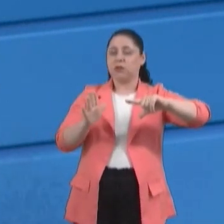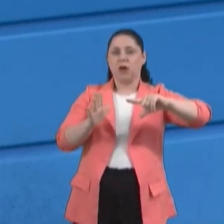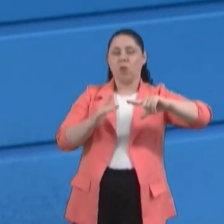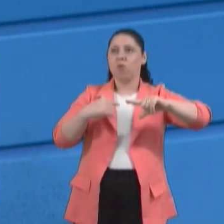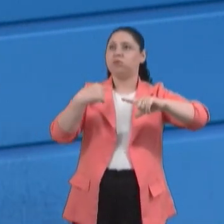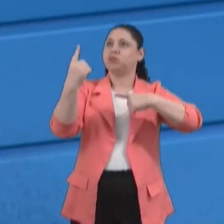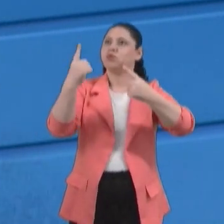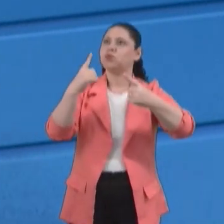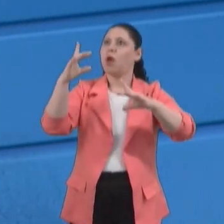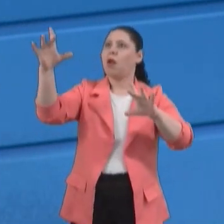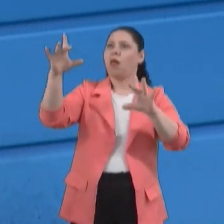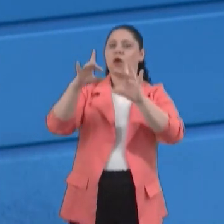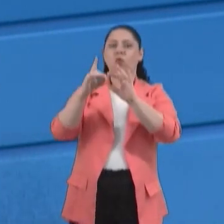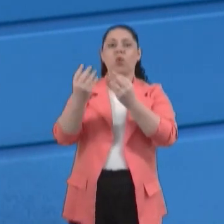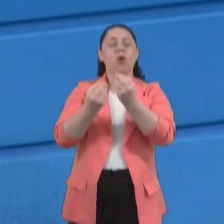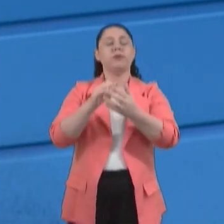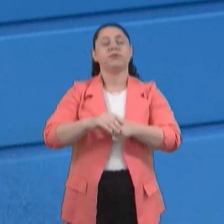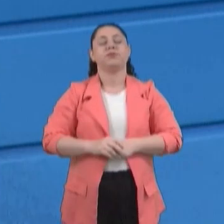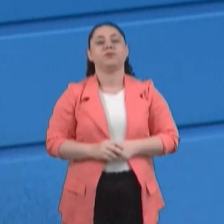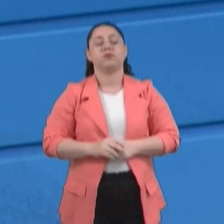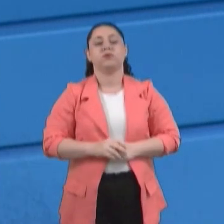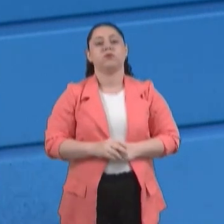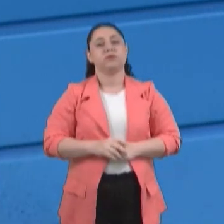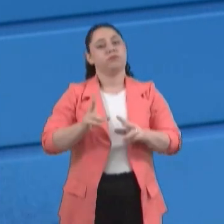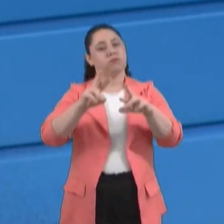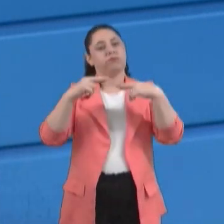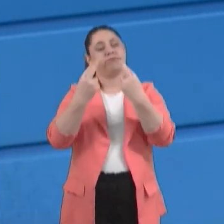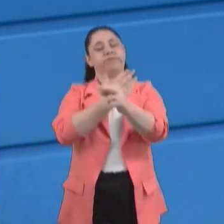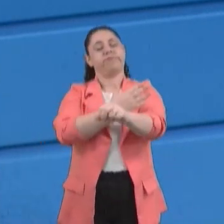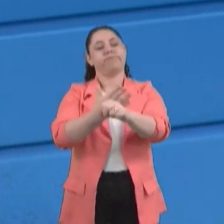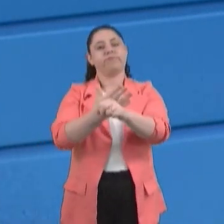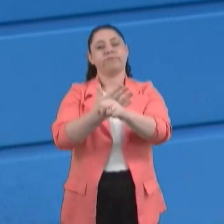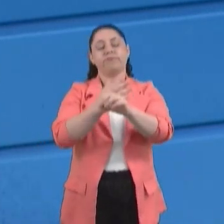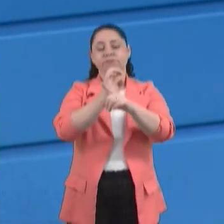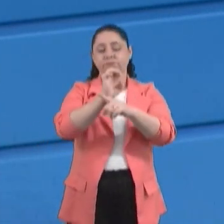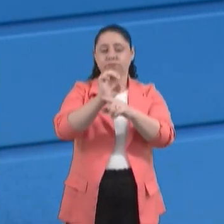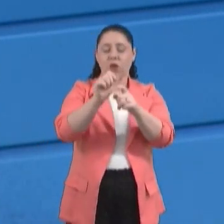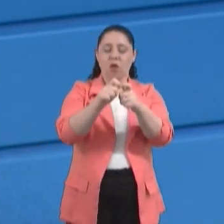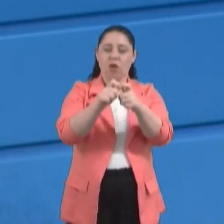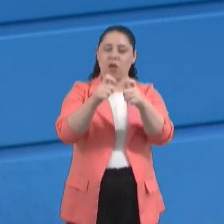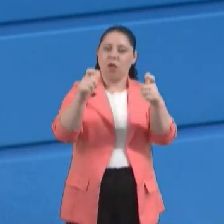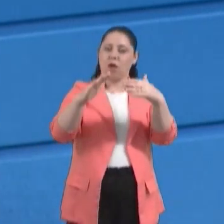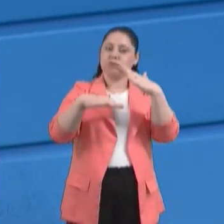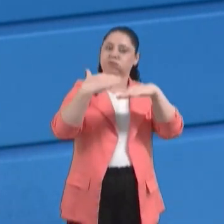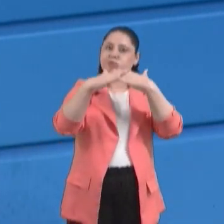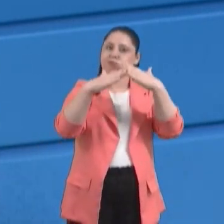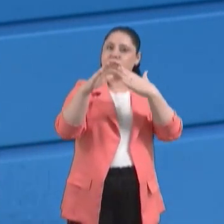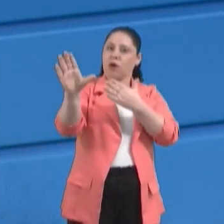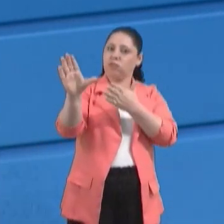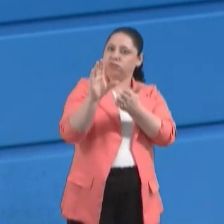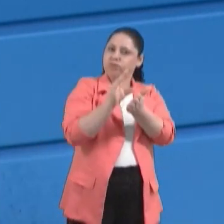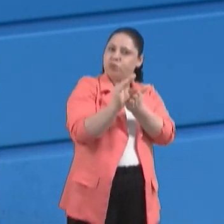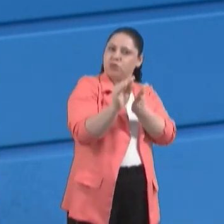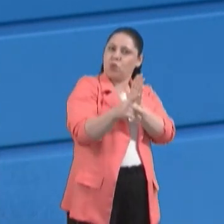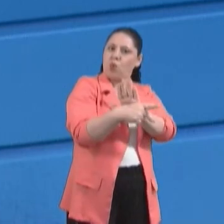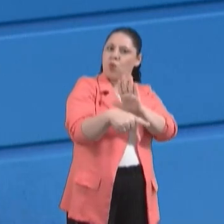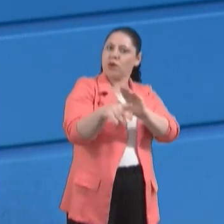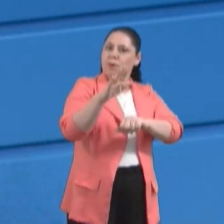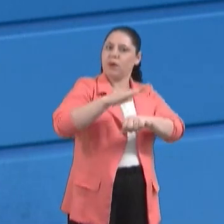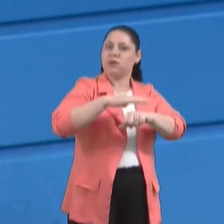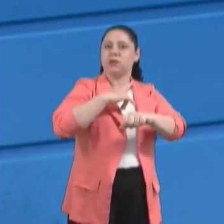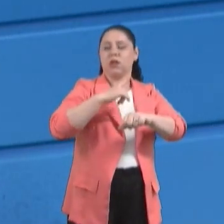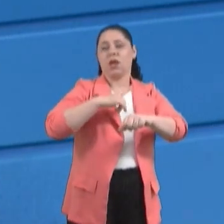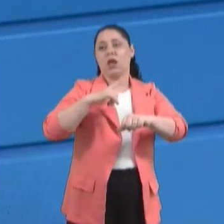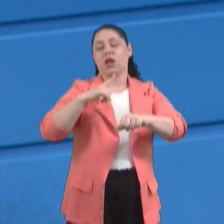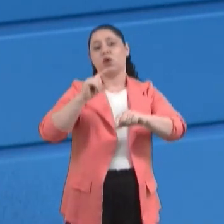preocupante, eu disse na sessão passada, um estado que cresce, que se desenvolve, que tem investimentos, hoje é o estado